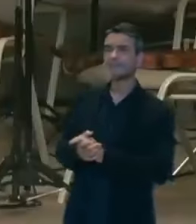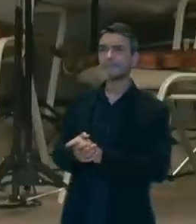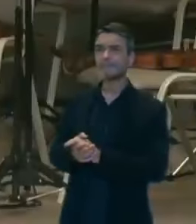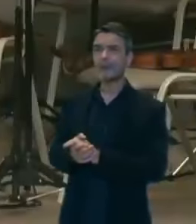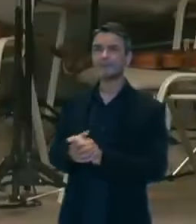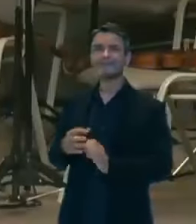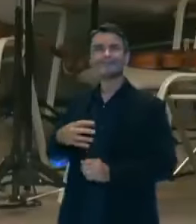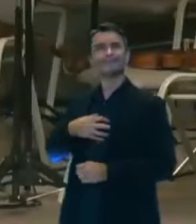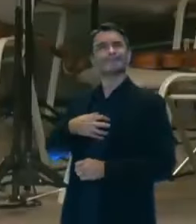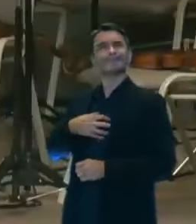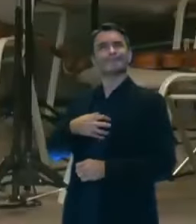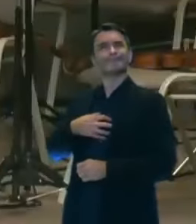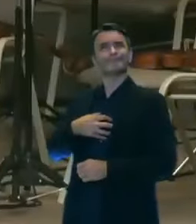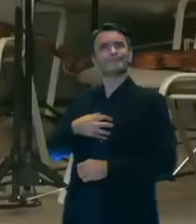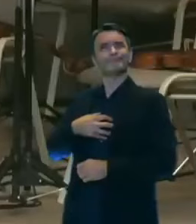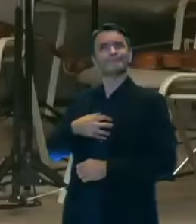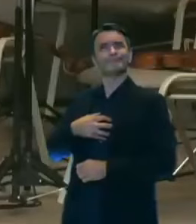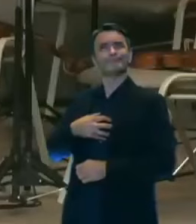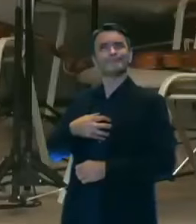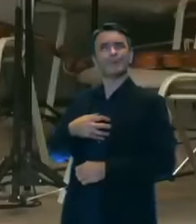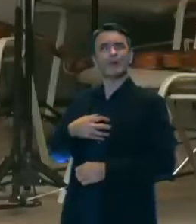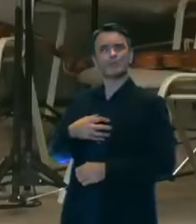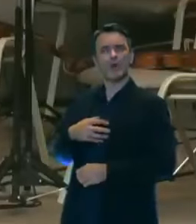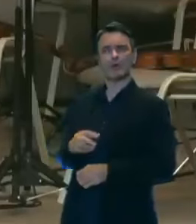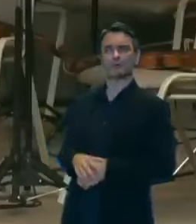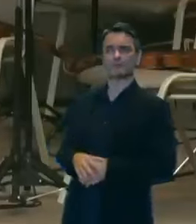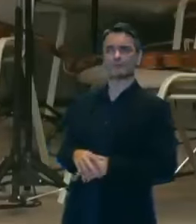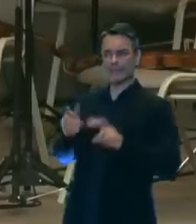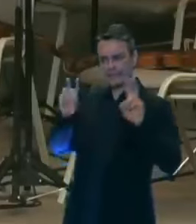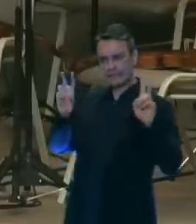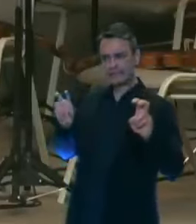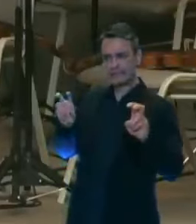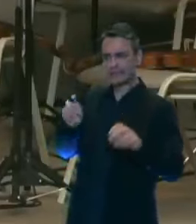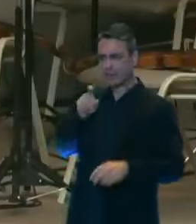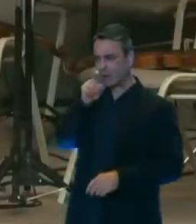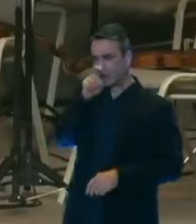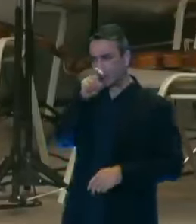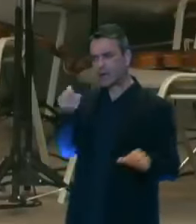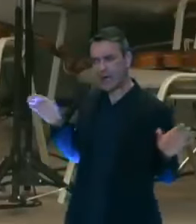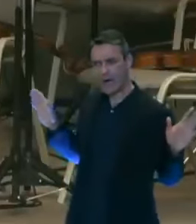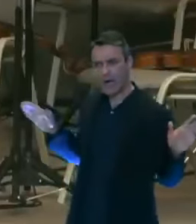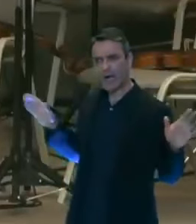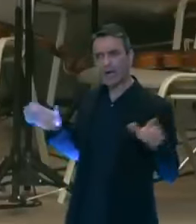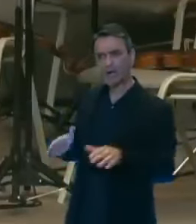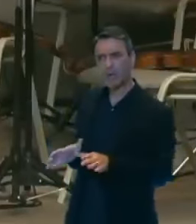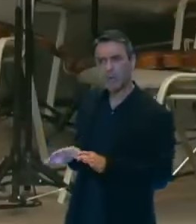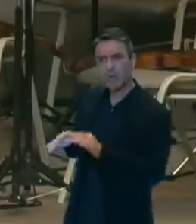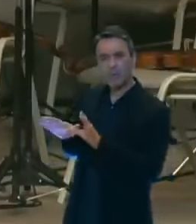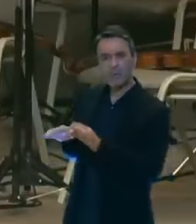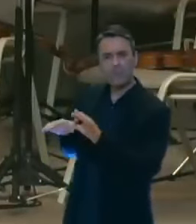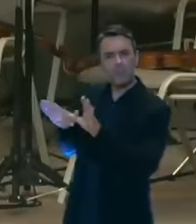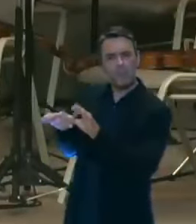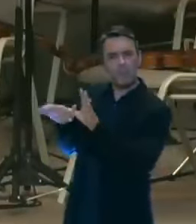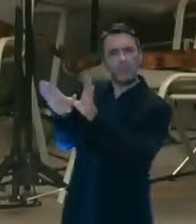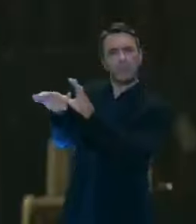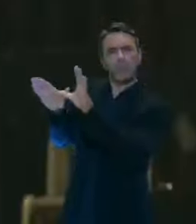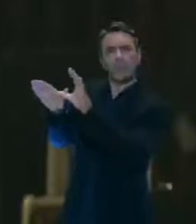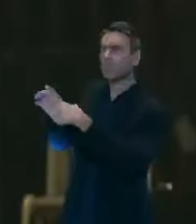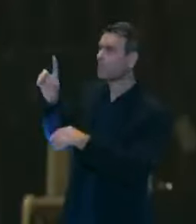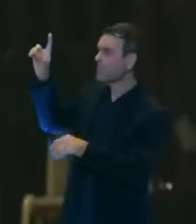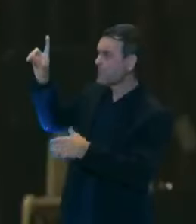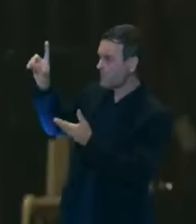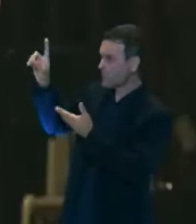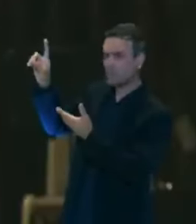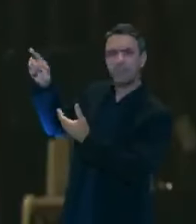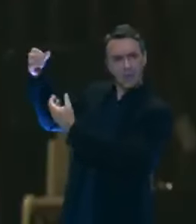no meu coração que dizia: o voo da águia, o voo da águia. Eu quero te ensinar